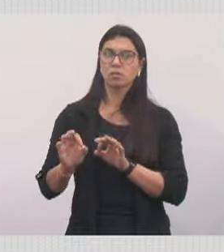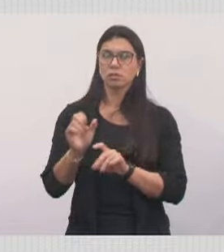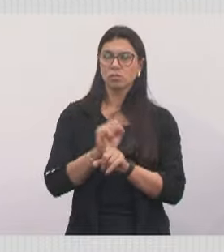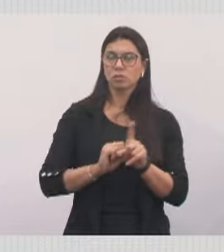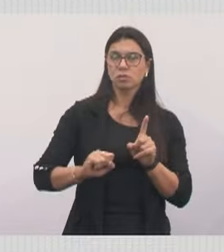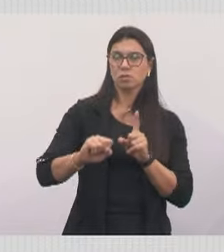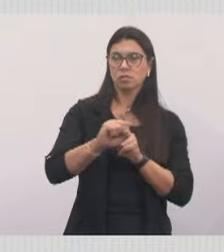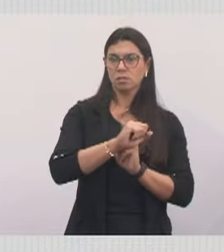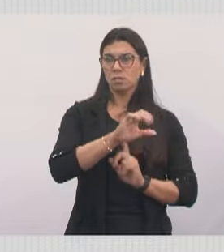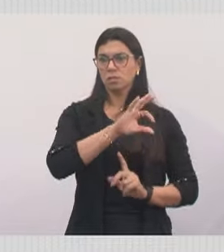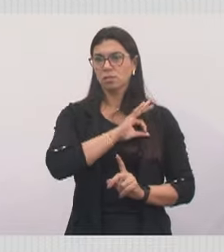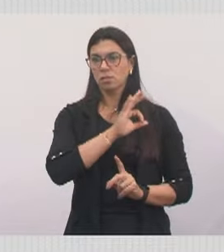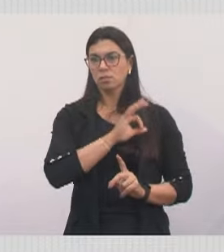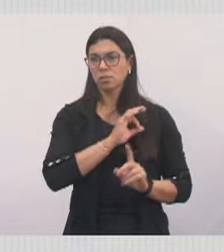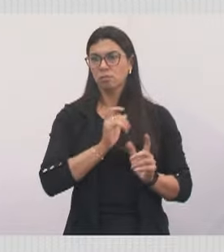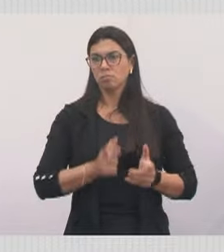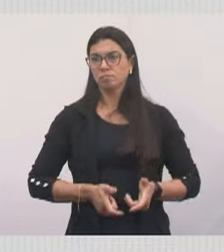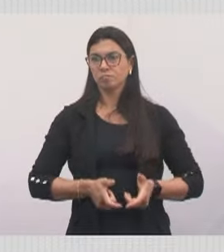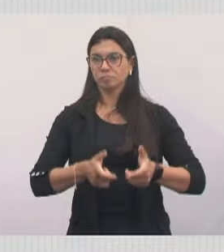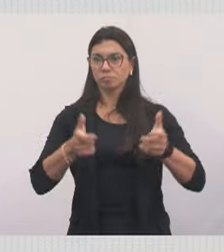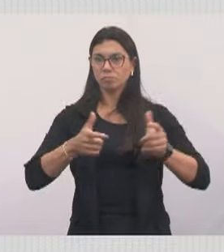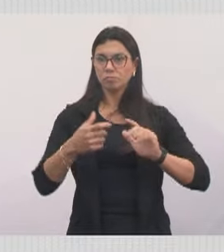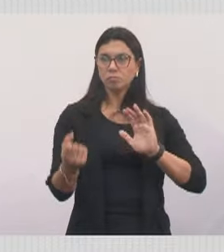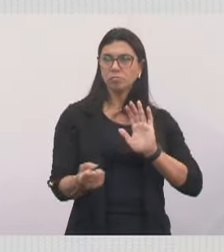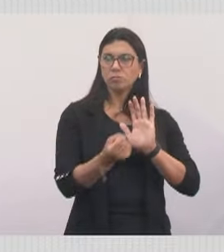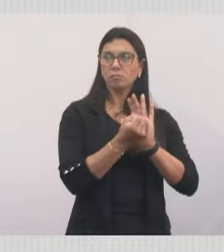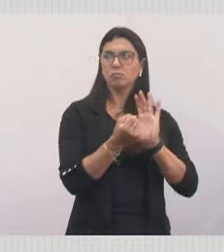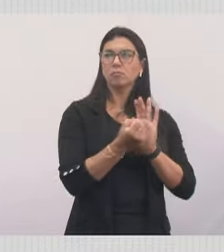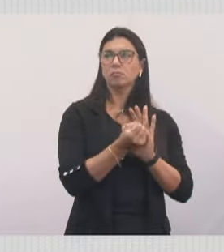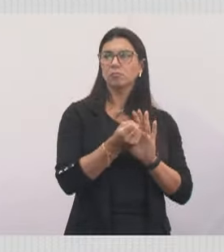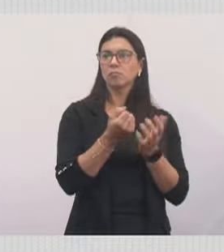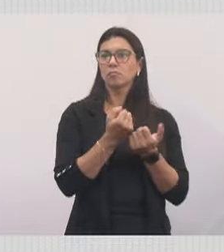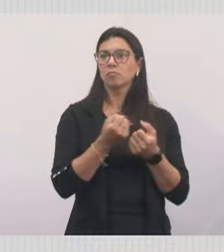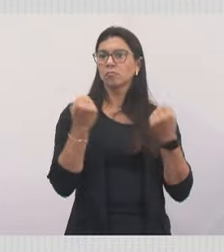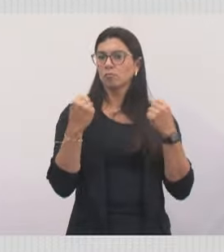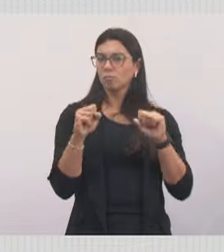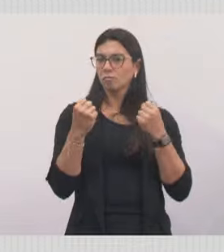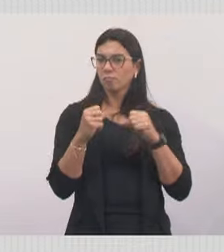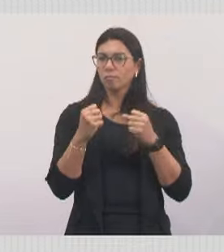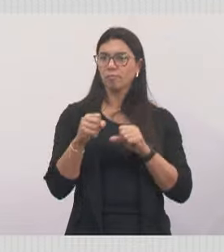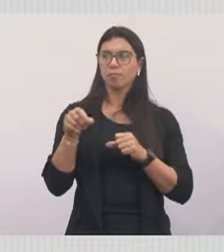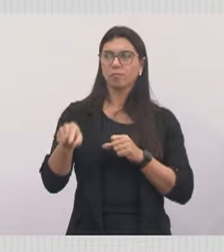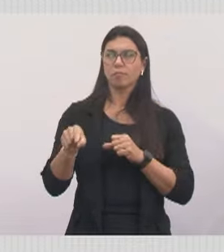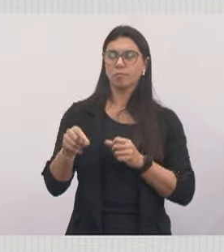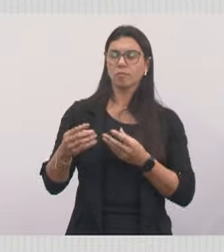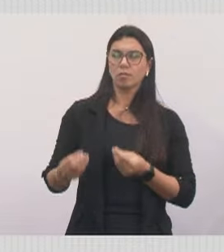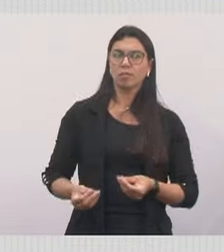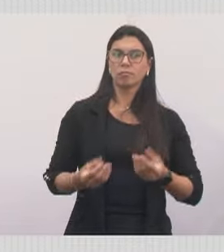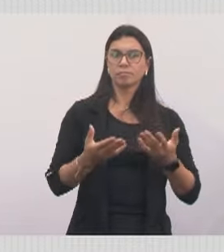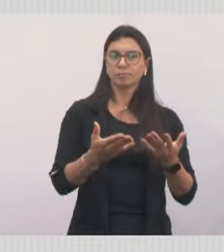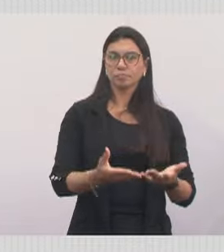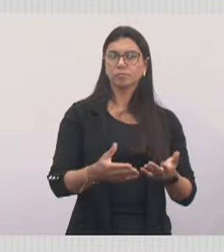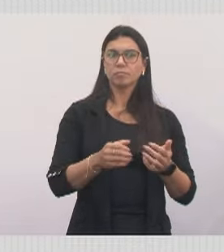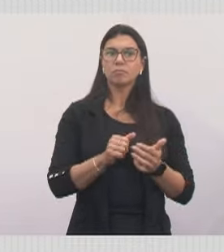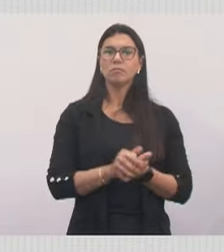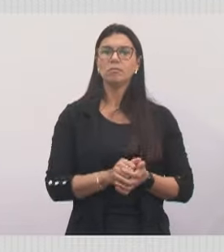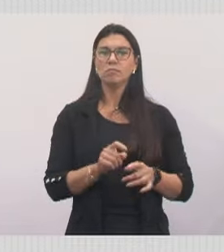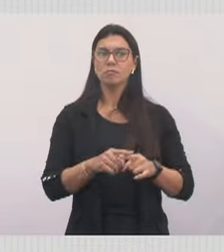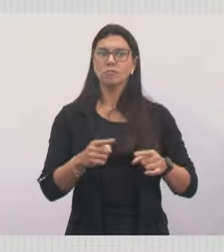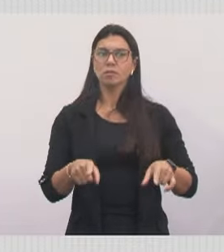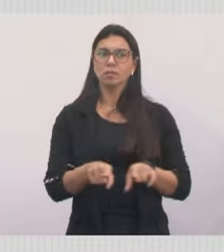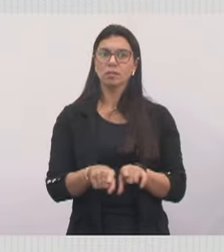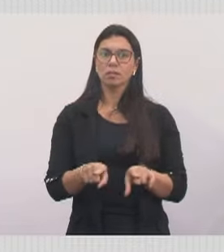o alcance e o impacto das atividades oferecidas pela entidade. Também a realização